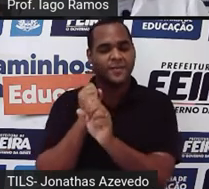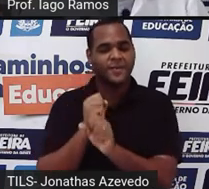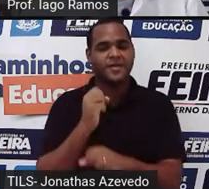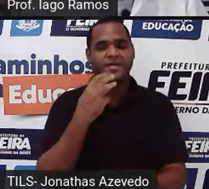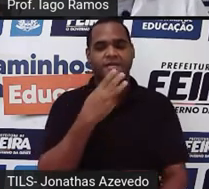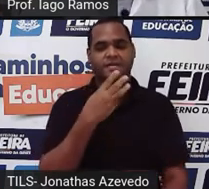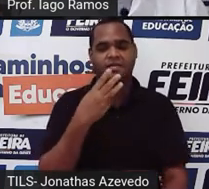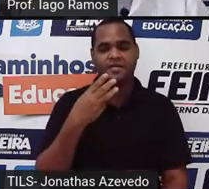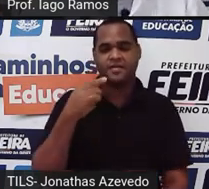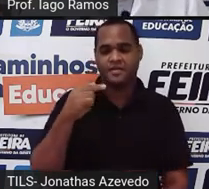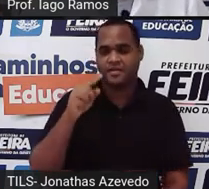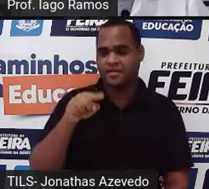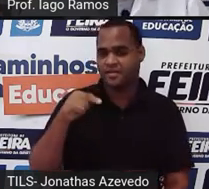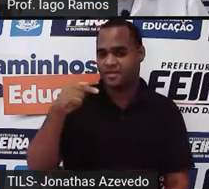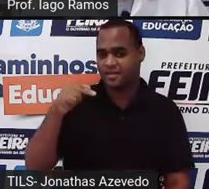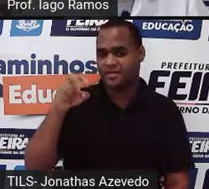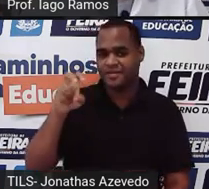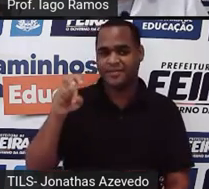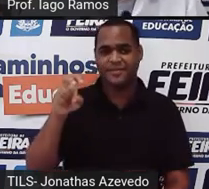continha,